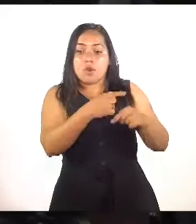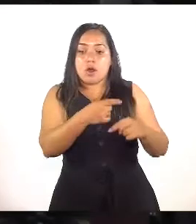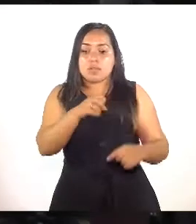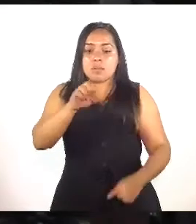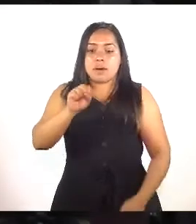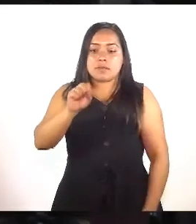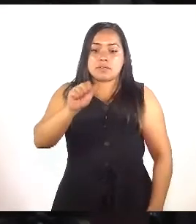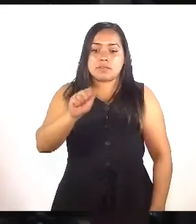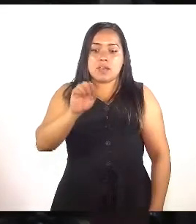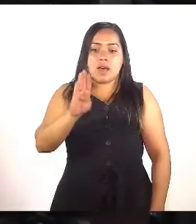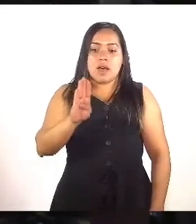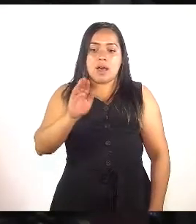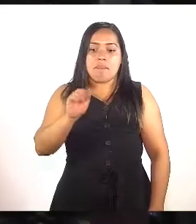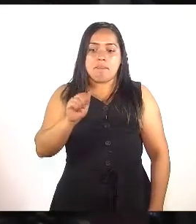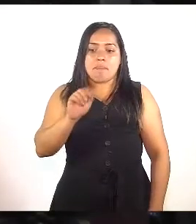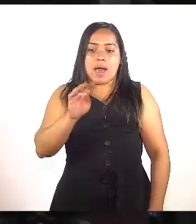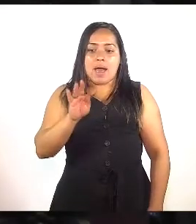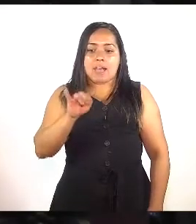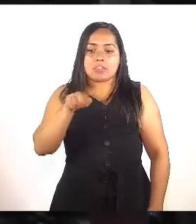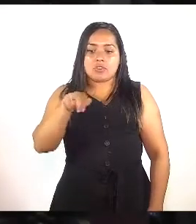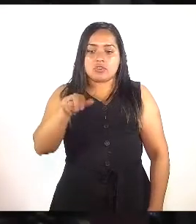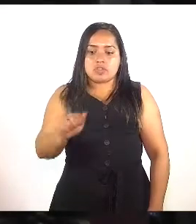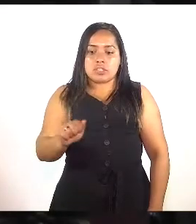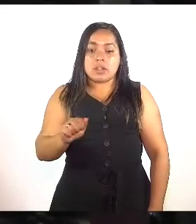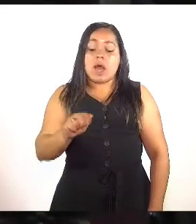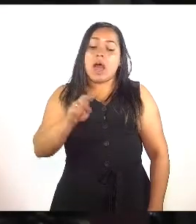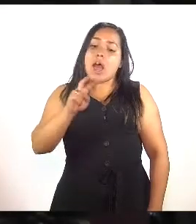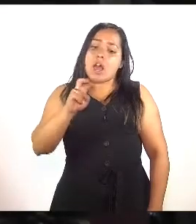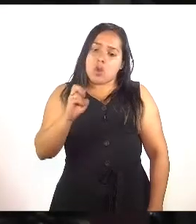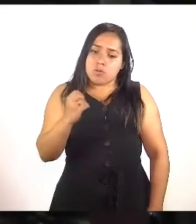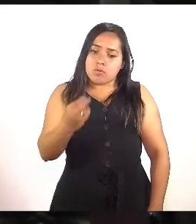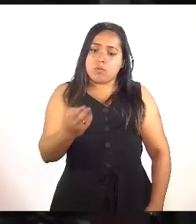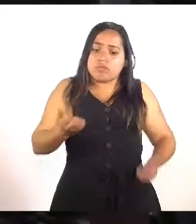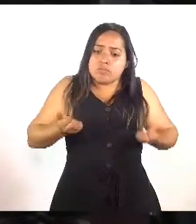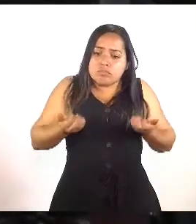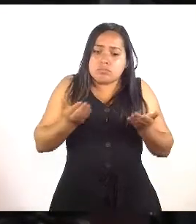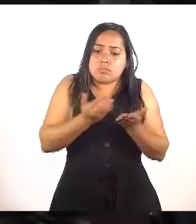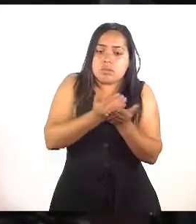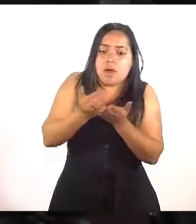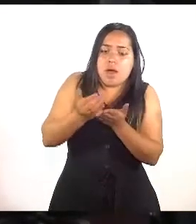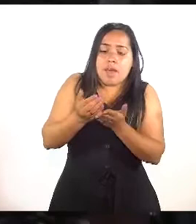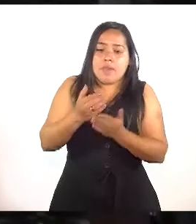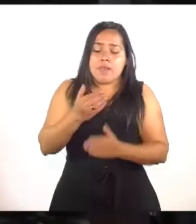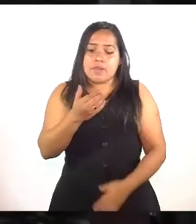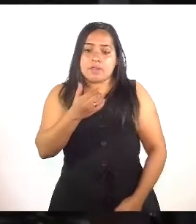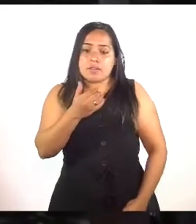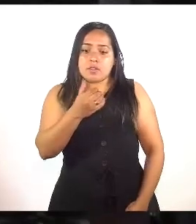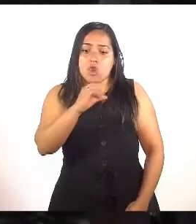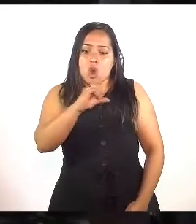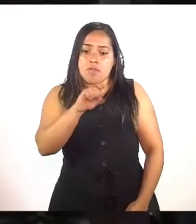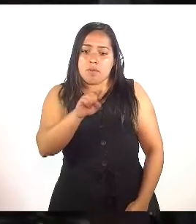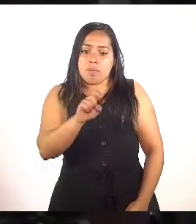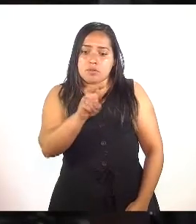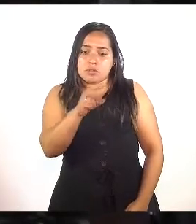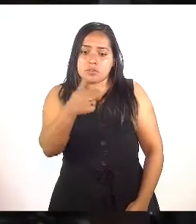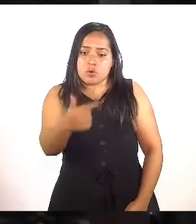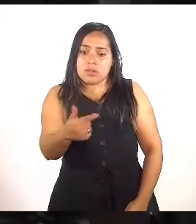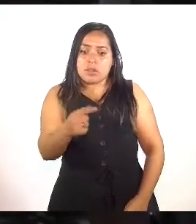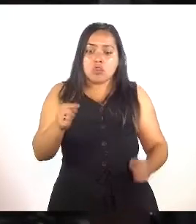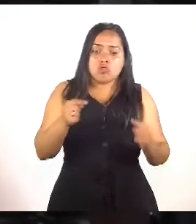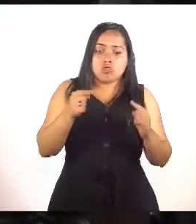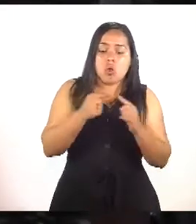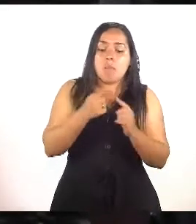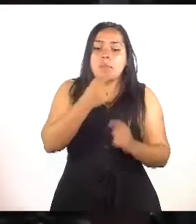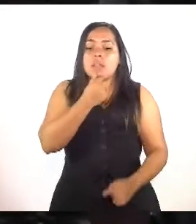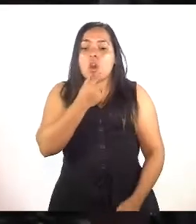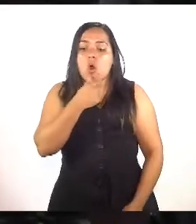sabatina, estamos dando início agora, pouco antes das 10, 9h52, da arguição pública do senhor Vladimir